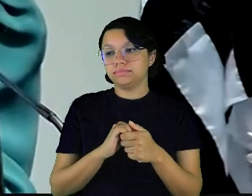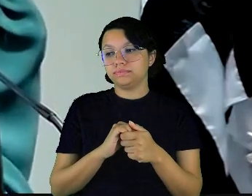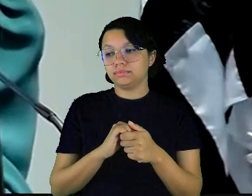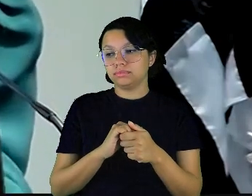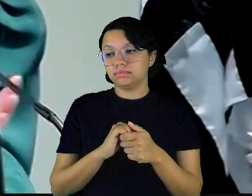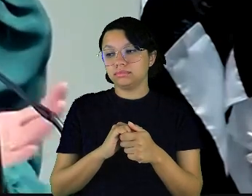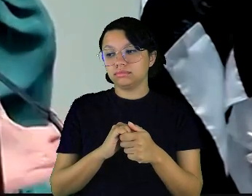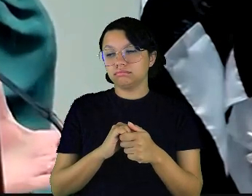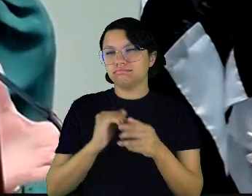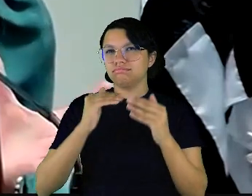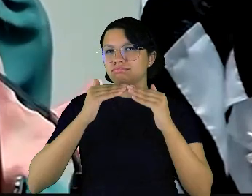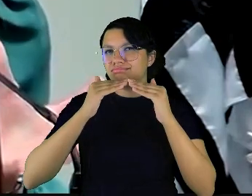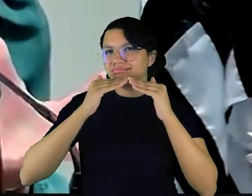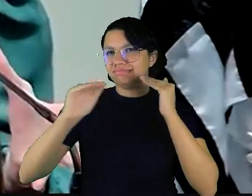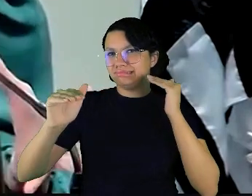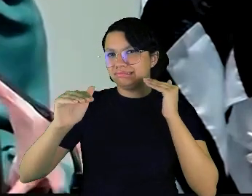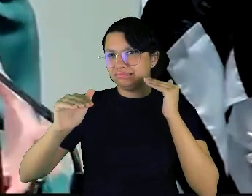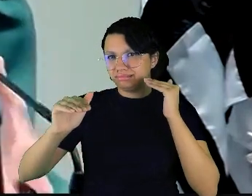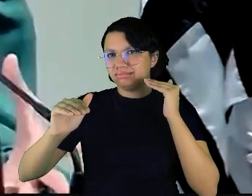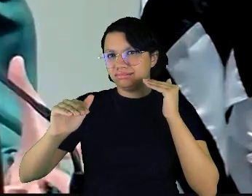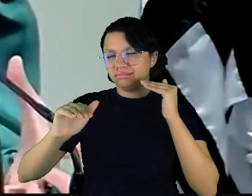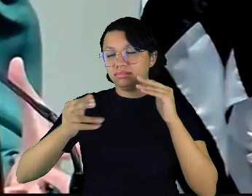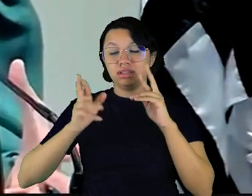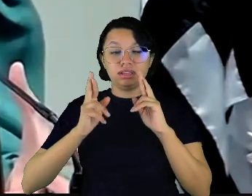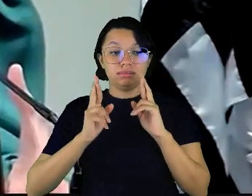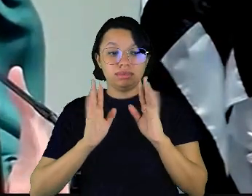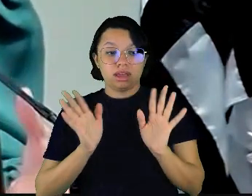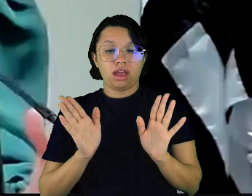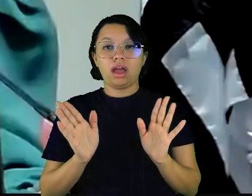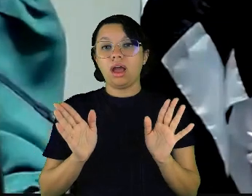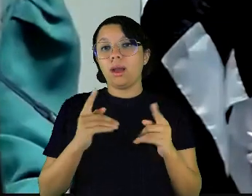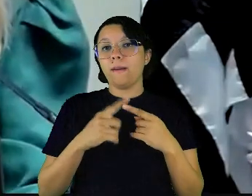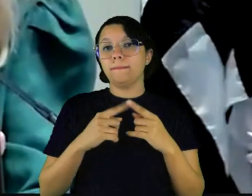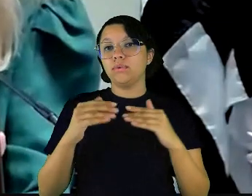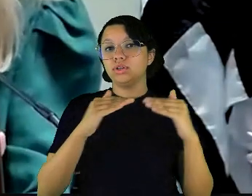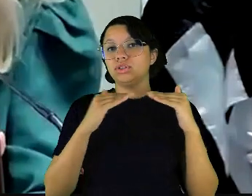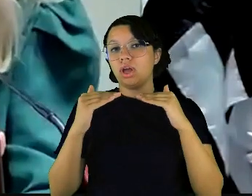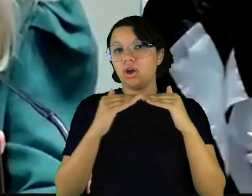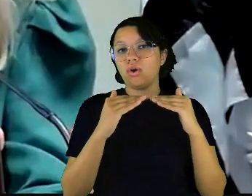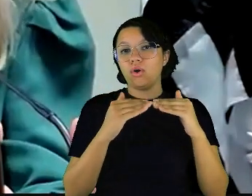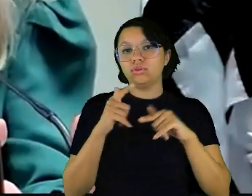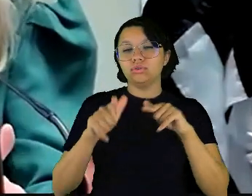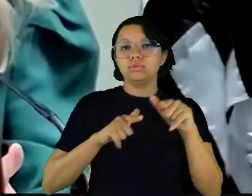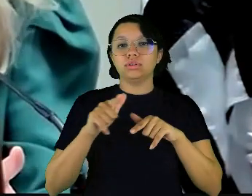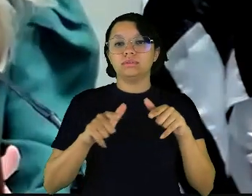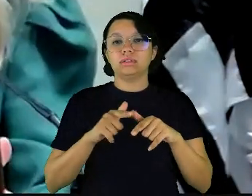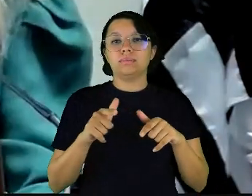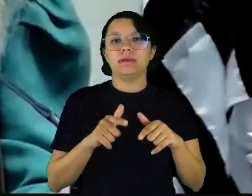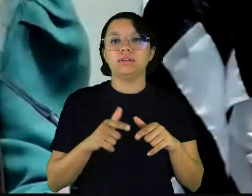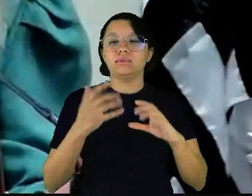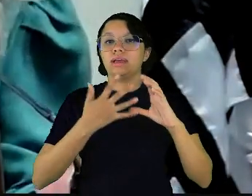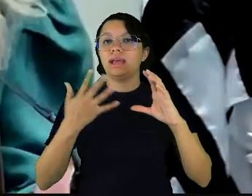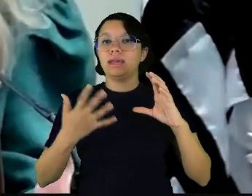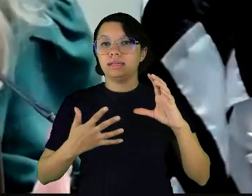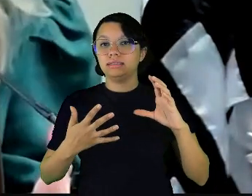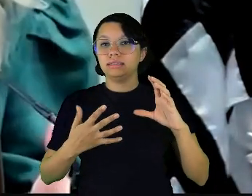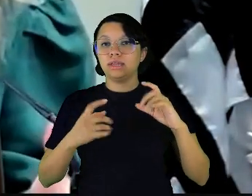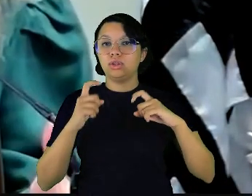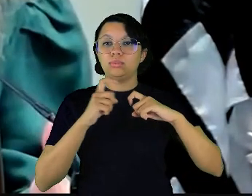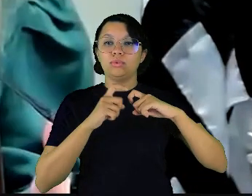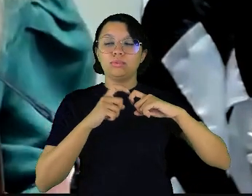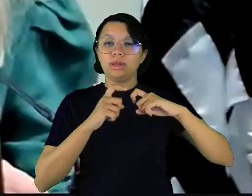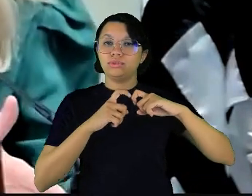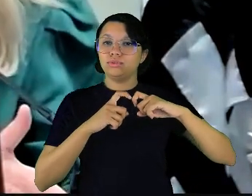de incongruência, assim, que é insuperável, porque na medida que o trabalhador é caracterizado por um